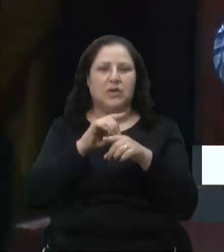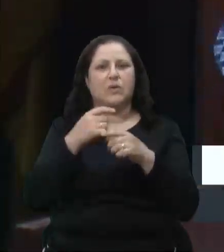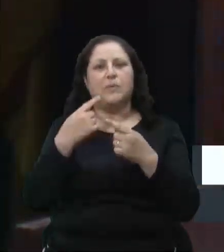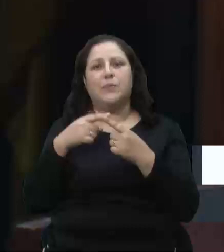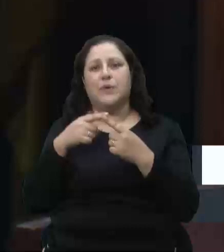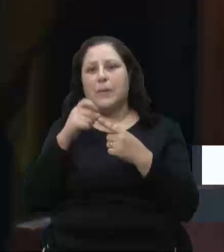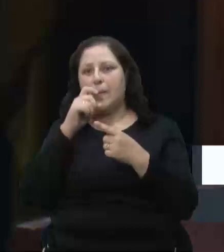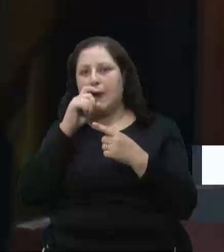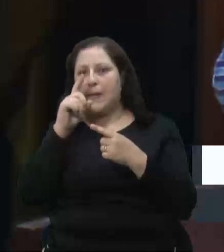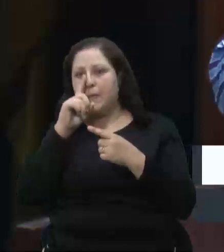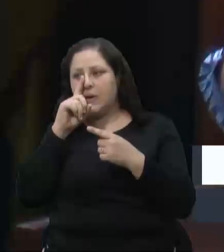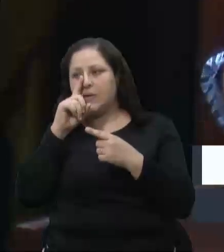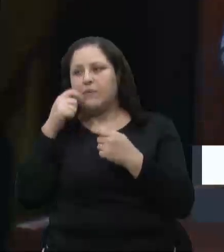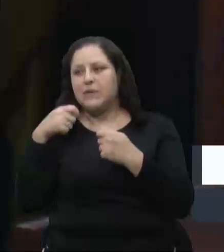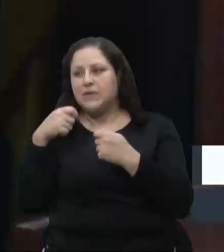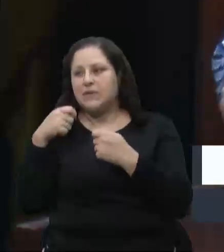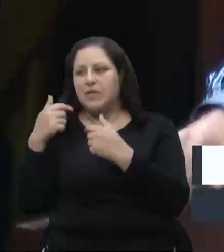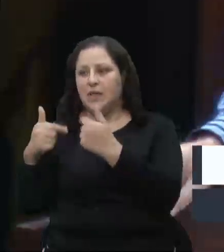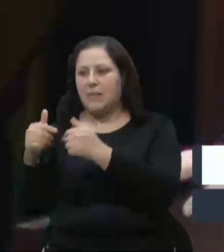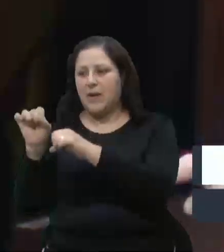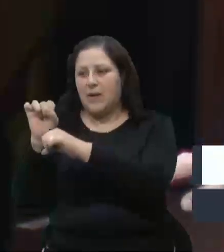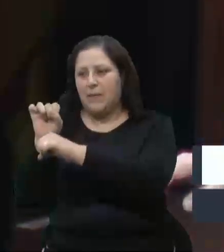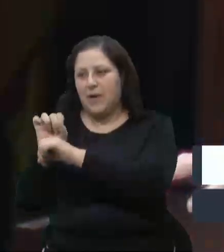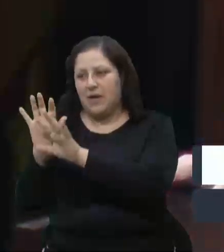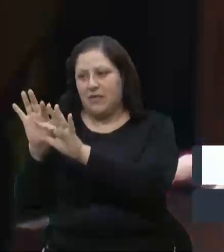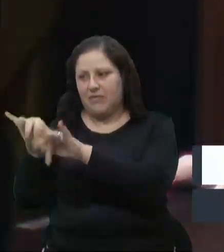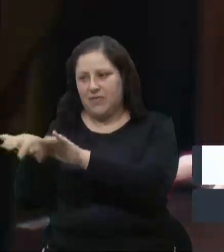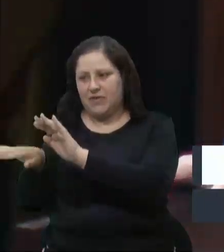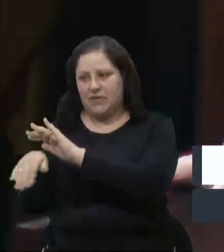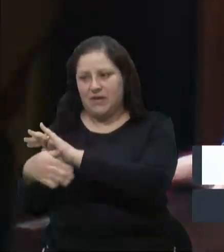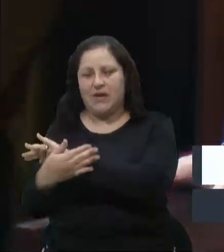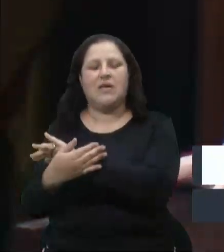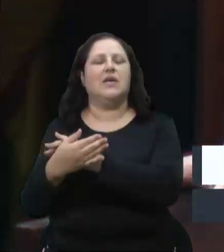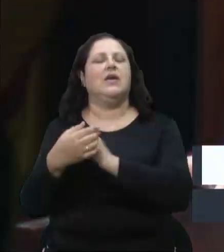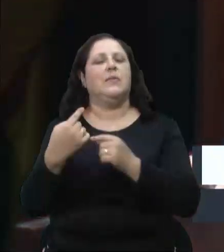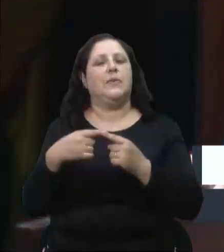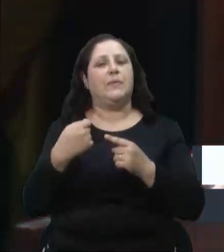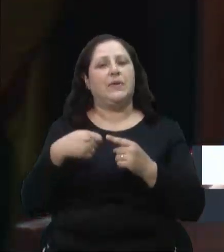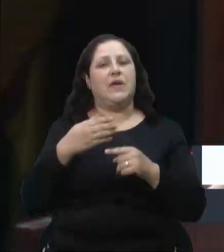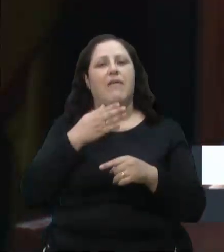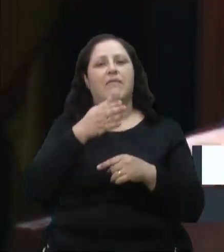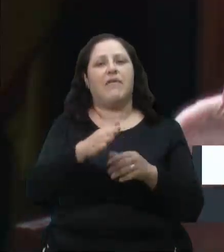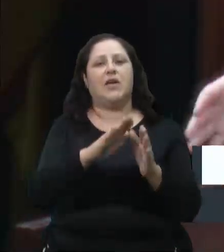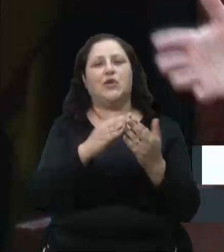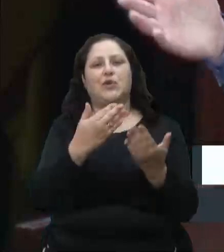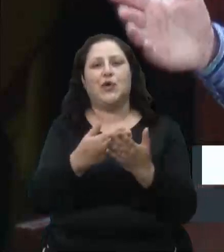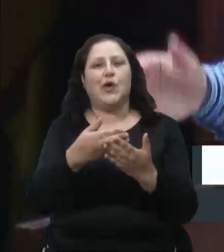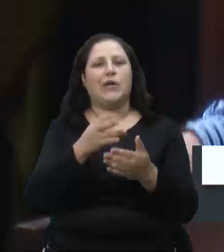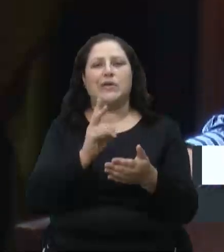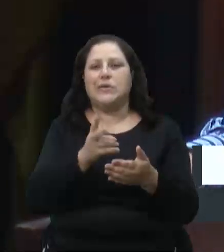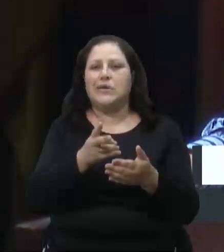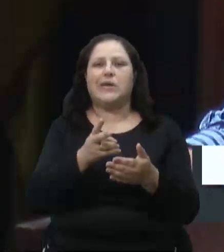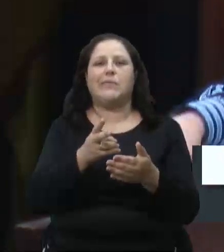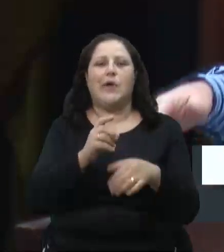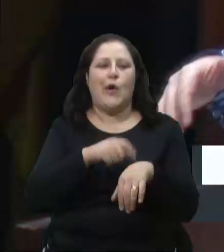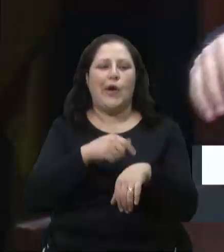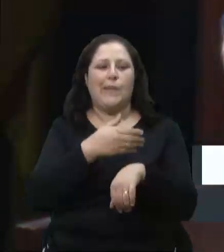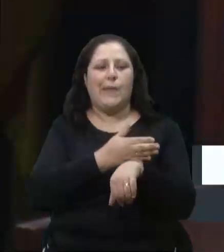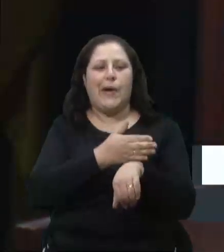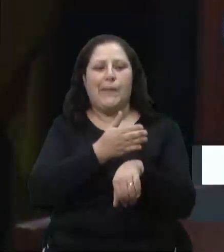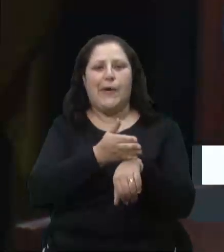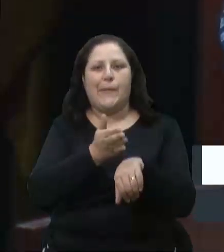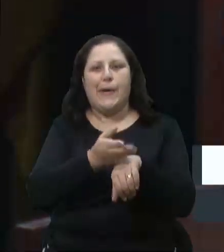escola constantemente para fazer a medição dessa doença nos seus filhos, e isso acaba